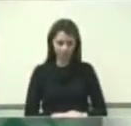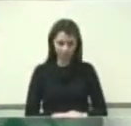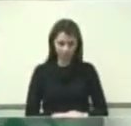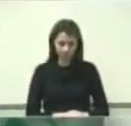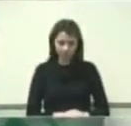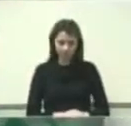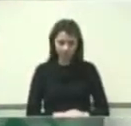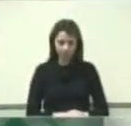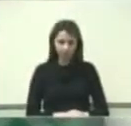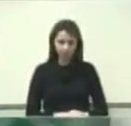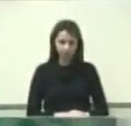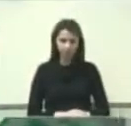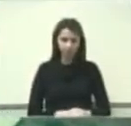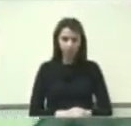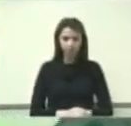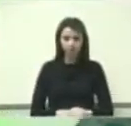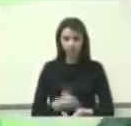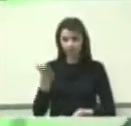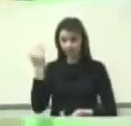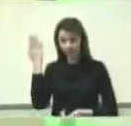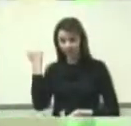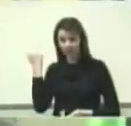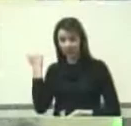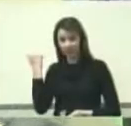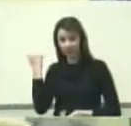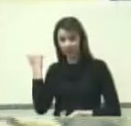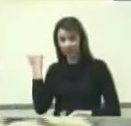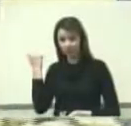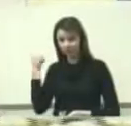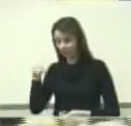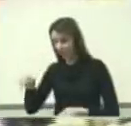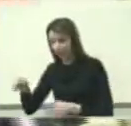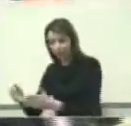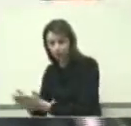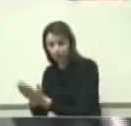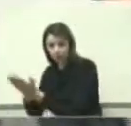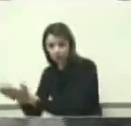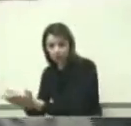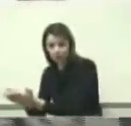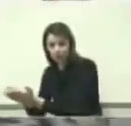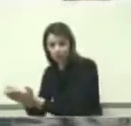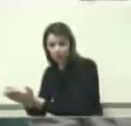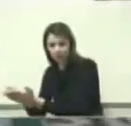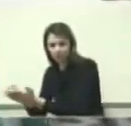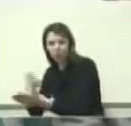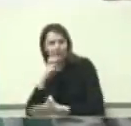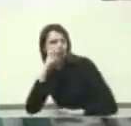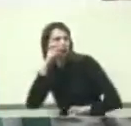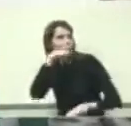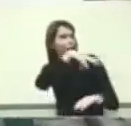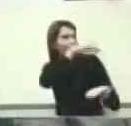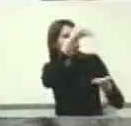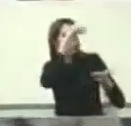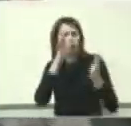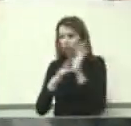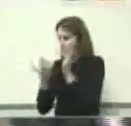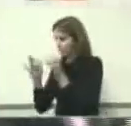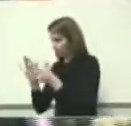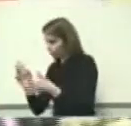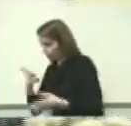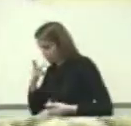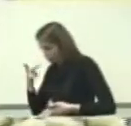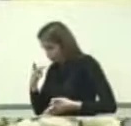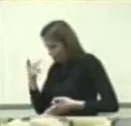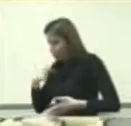e quando estavam no desespero e gritaram é um fantasma Jesus disse sou eu e Pedro de novo disse